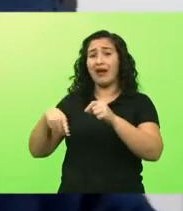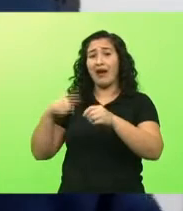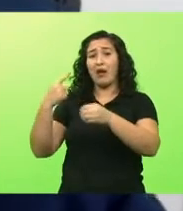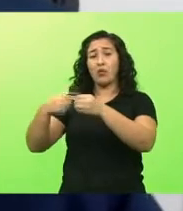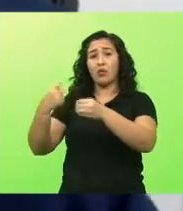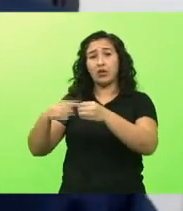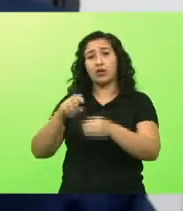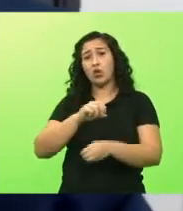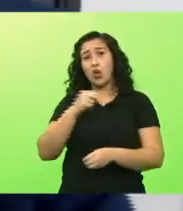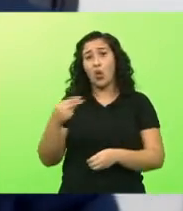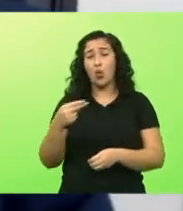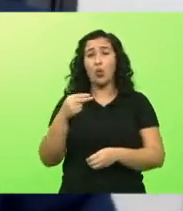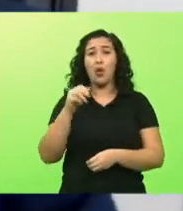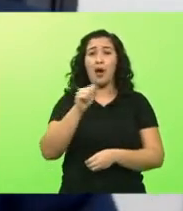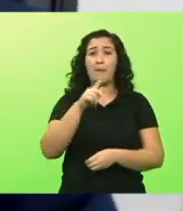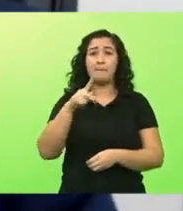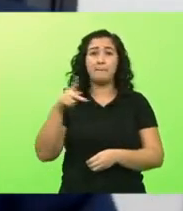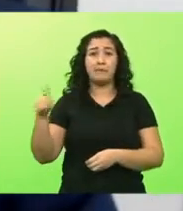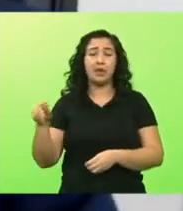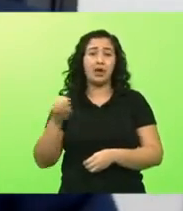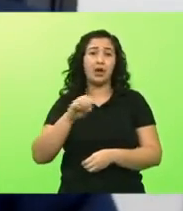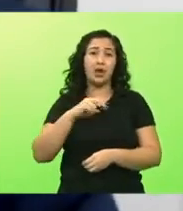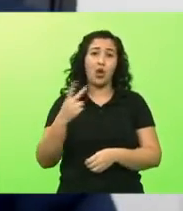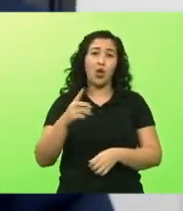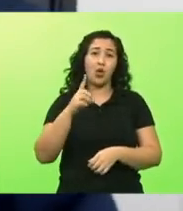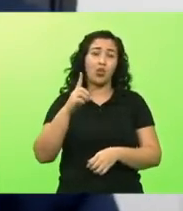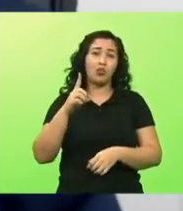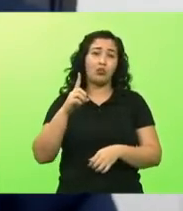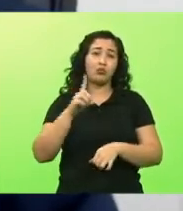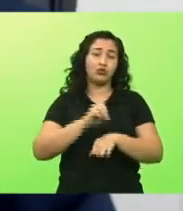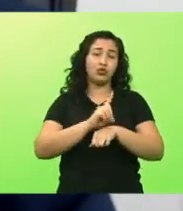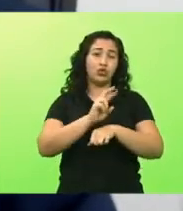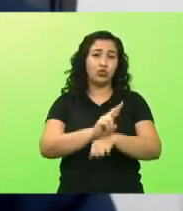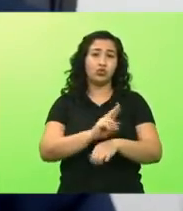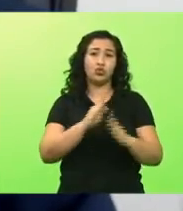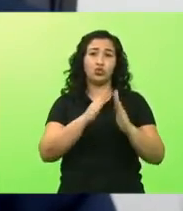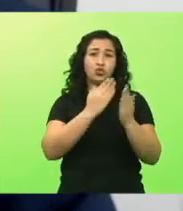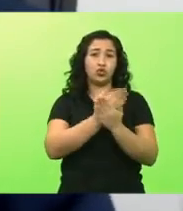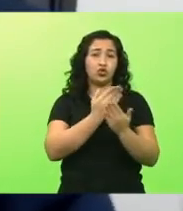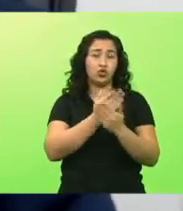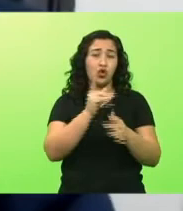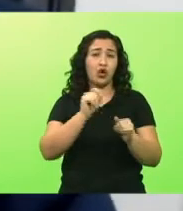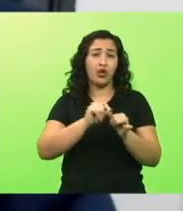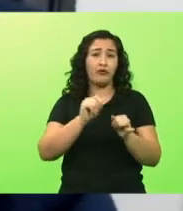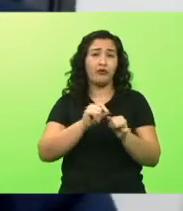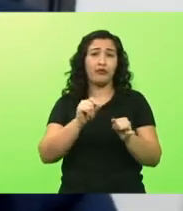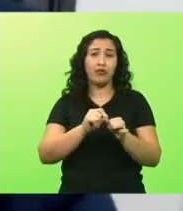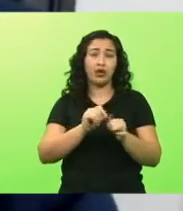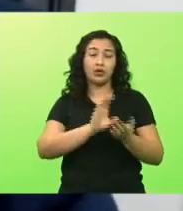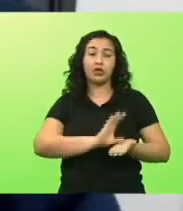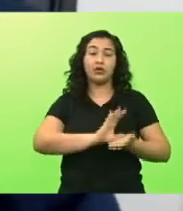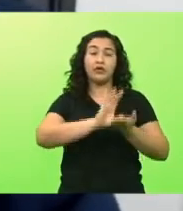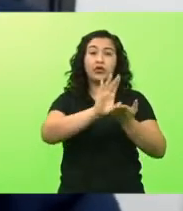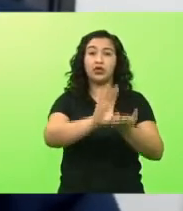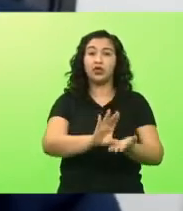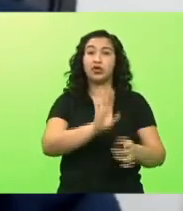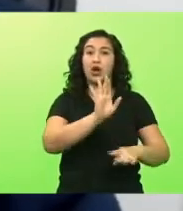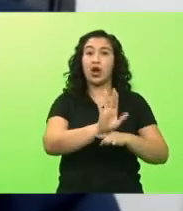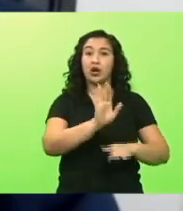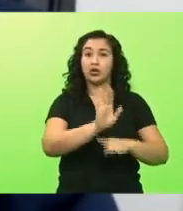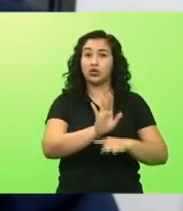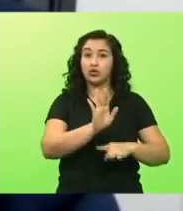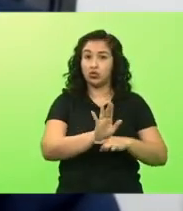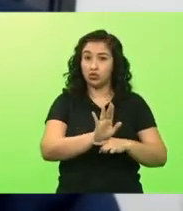a própria direção da escola que providencia, então tem que investir mais em proporcionar que